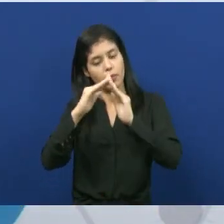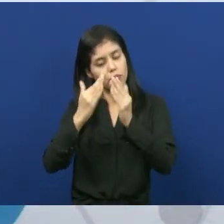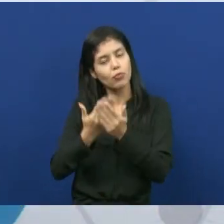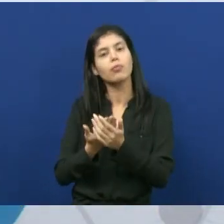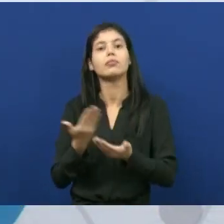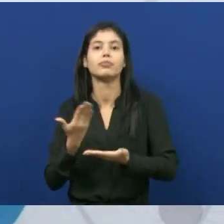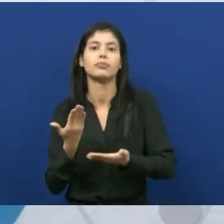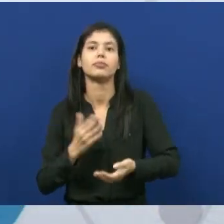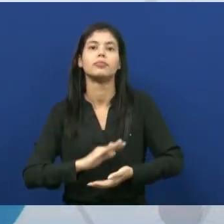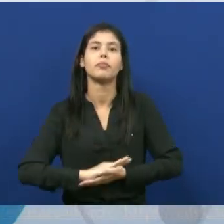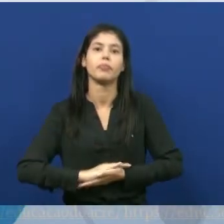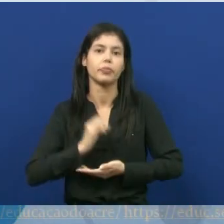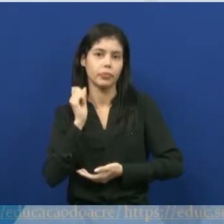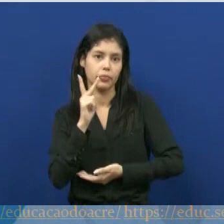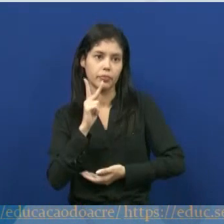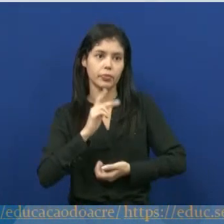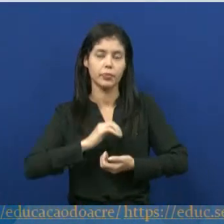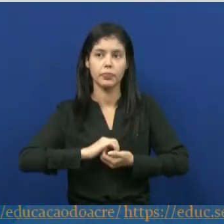ok